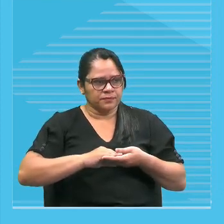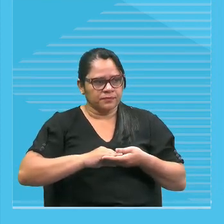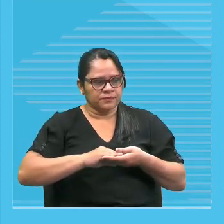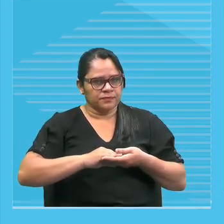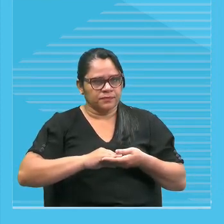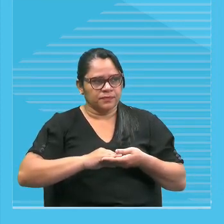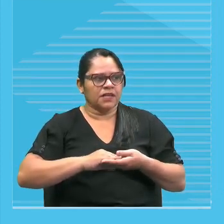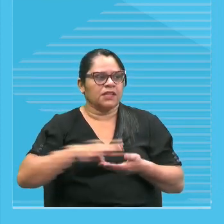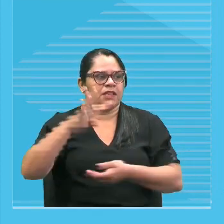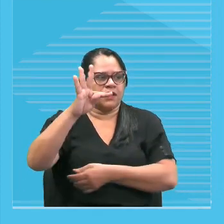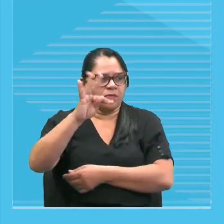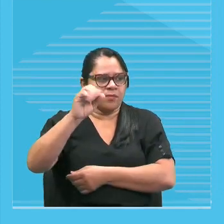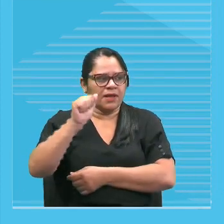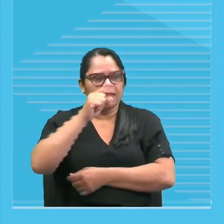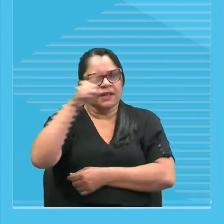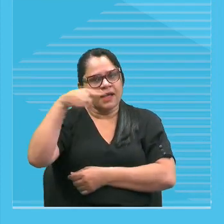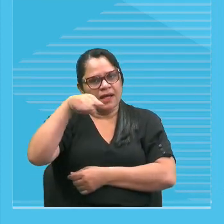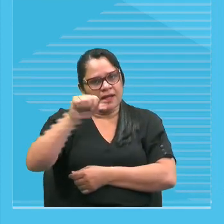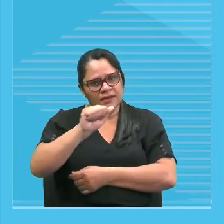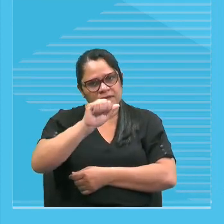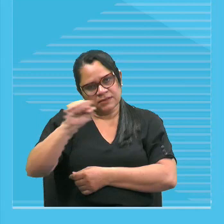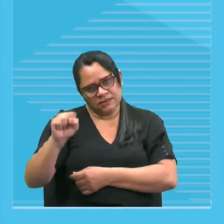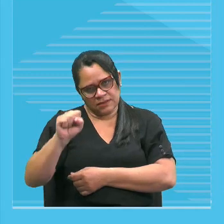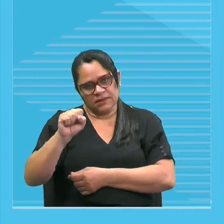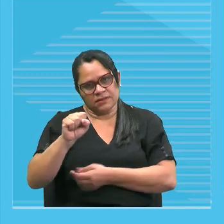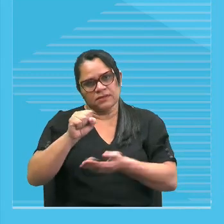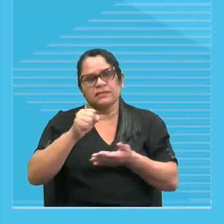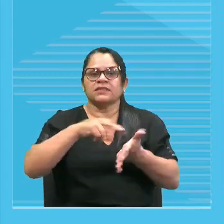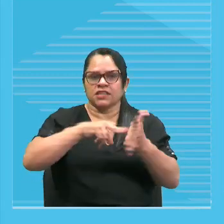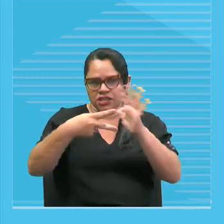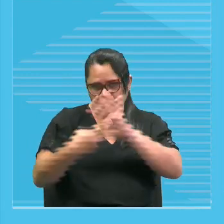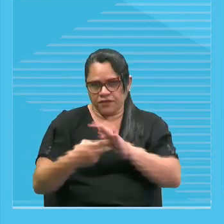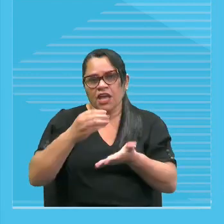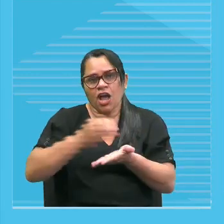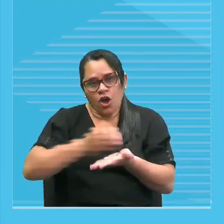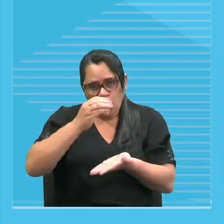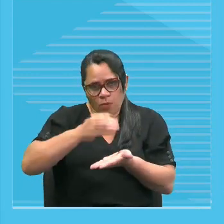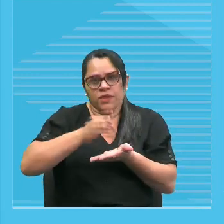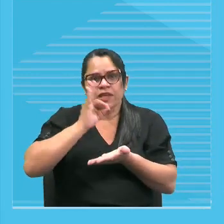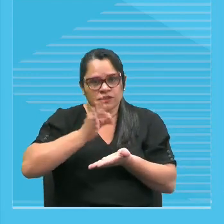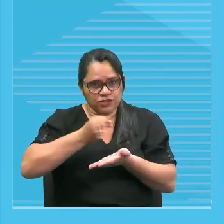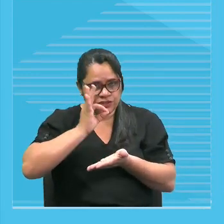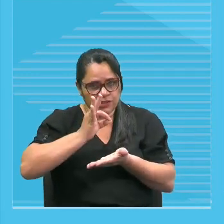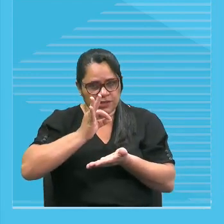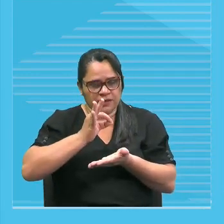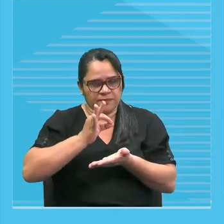o na taça de ter uma xícara de chá